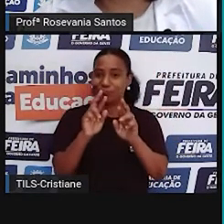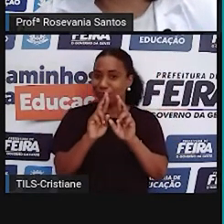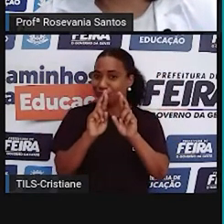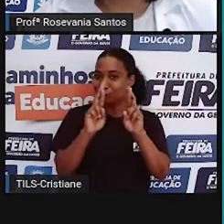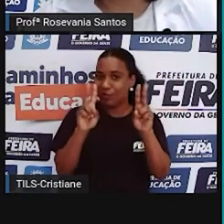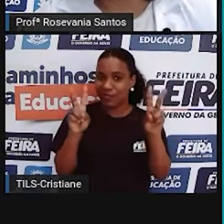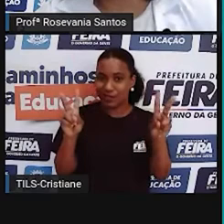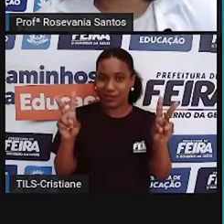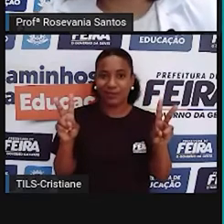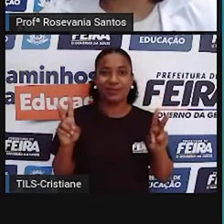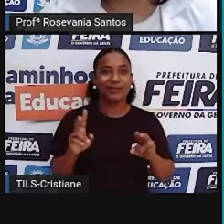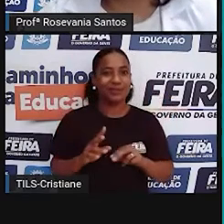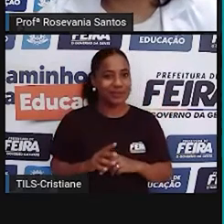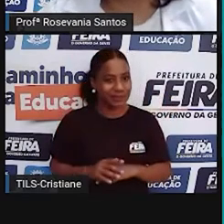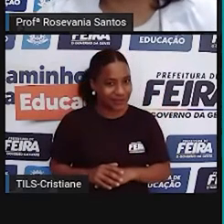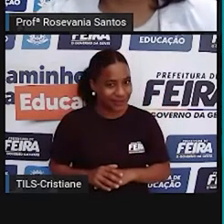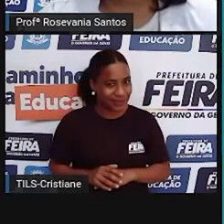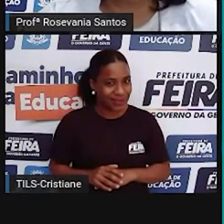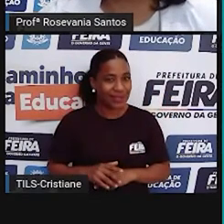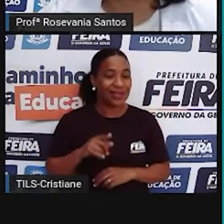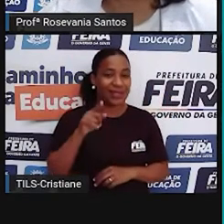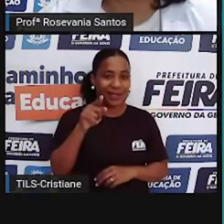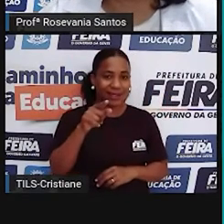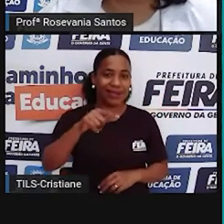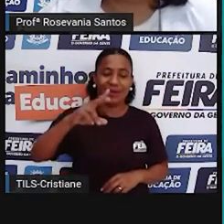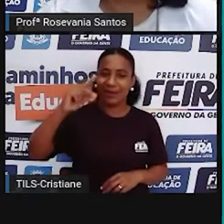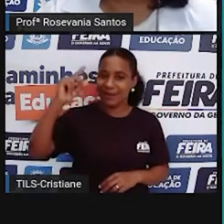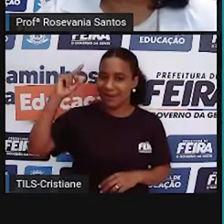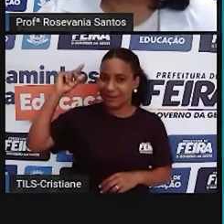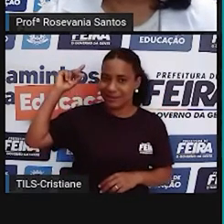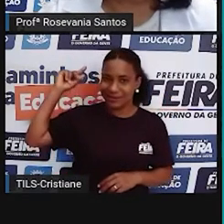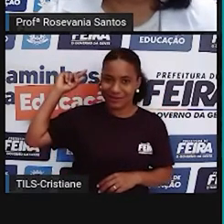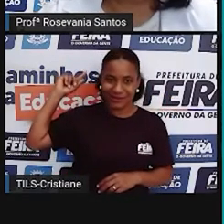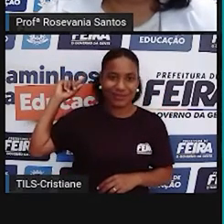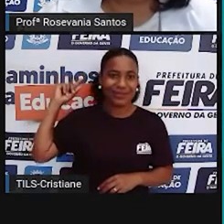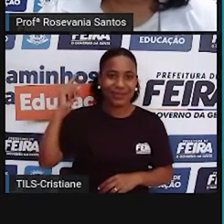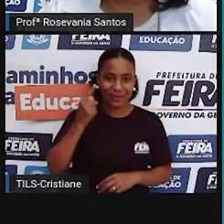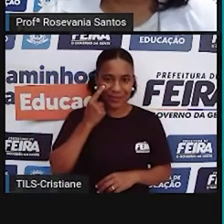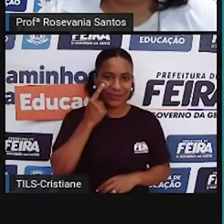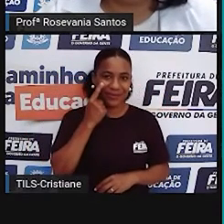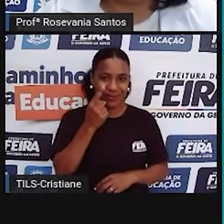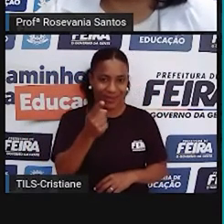que já tem uma característica mesmo nas disposições das terras com relação aos